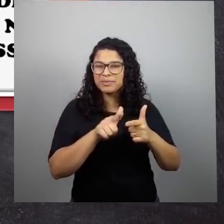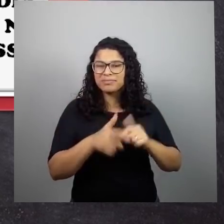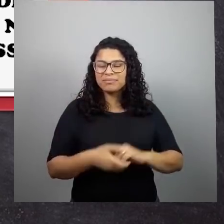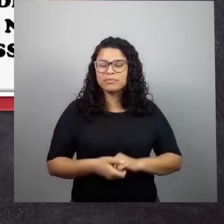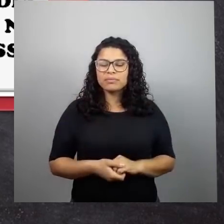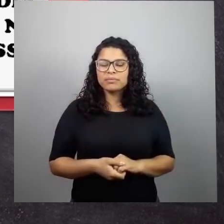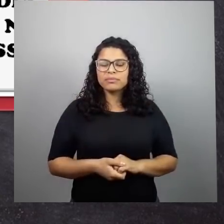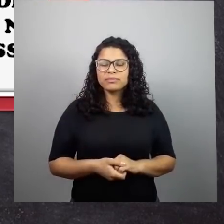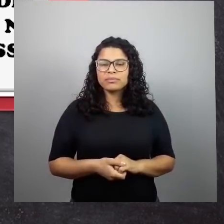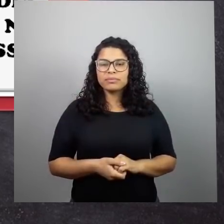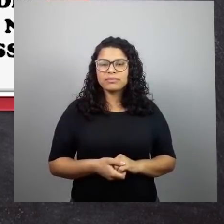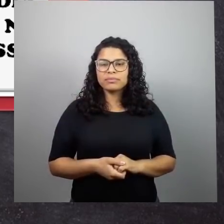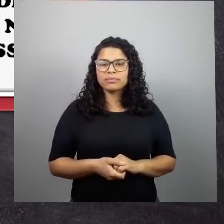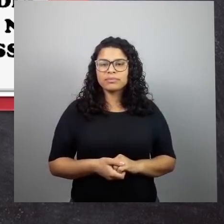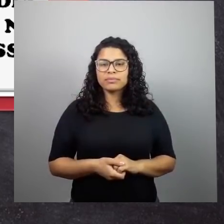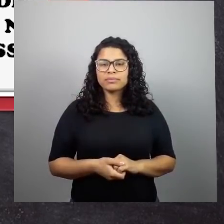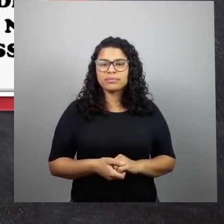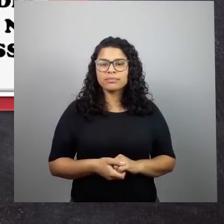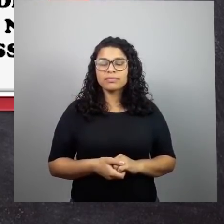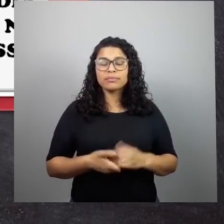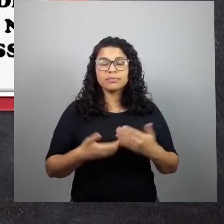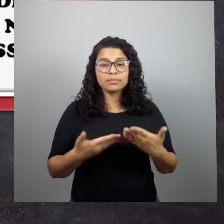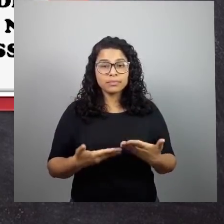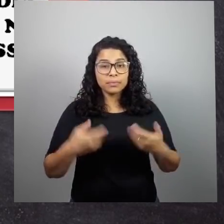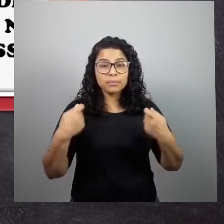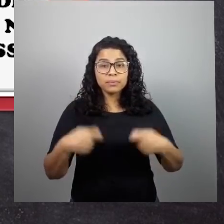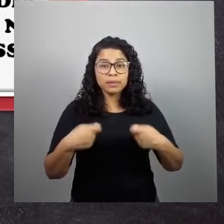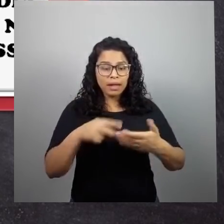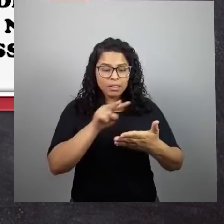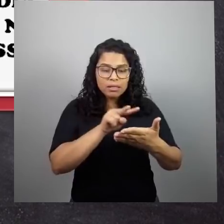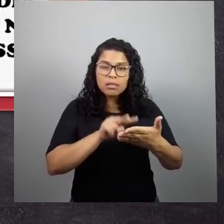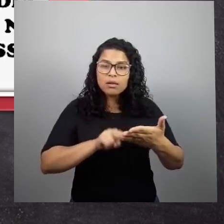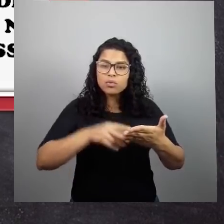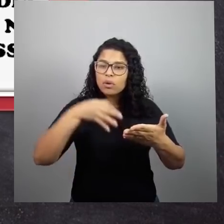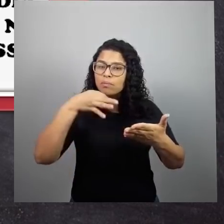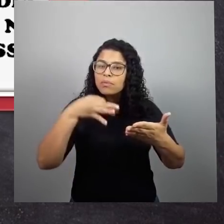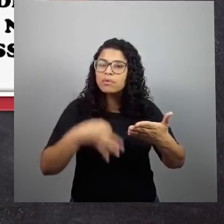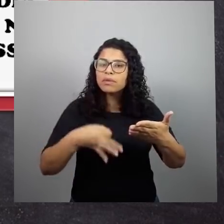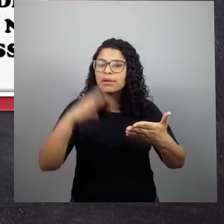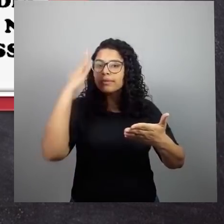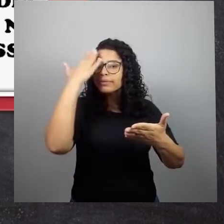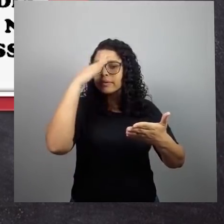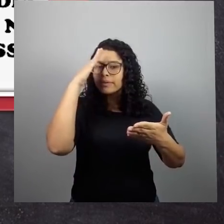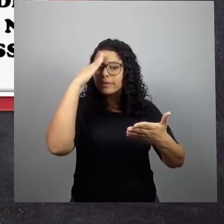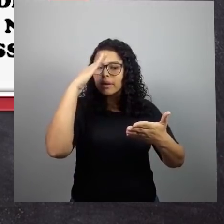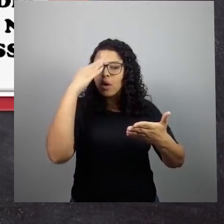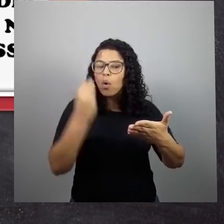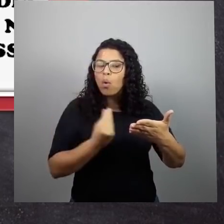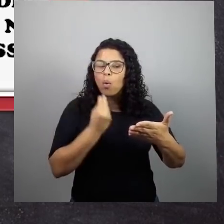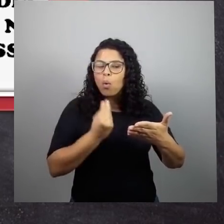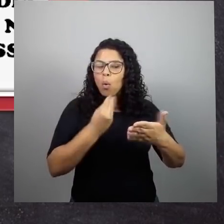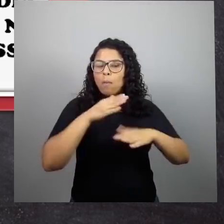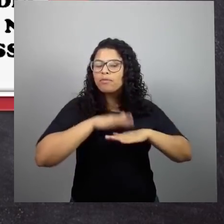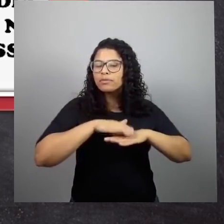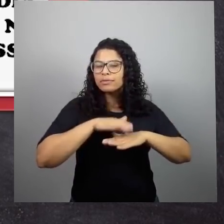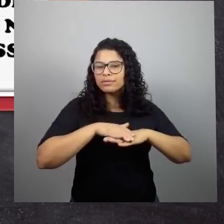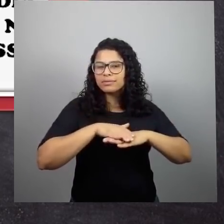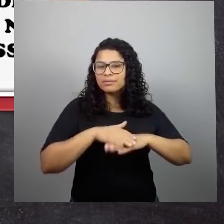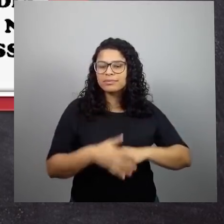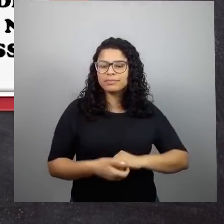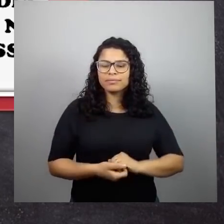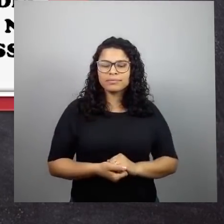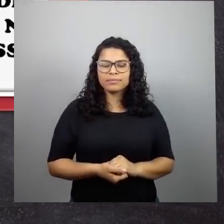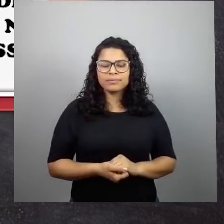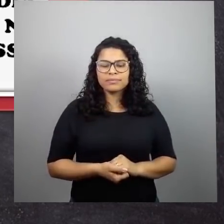Então, nesse caso, nós temos que ler o problema direitinho para conseguir entender o que ele quer dizer, o que nós temos que